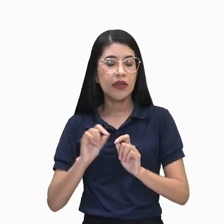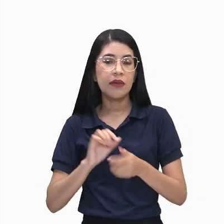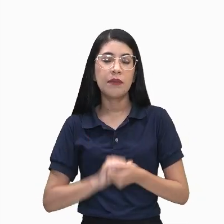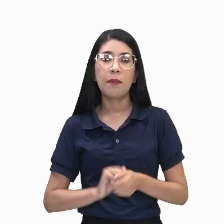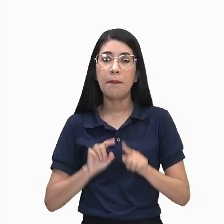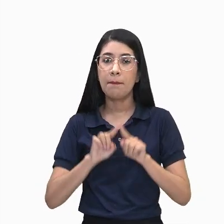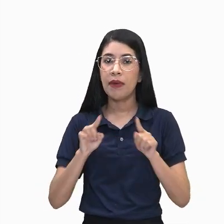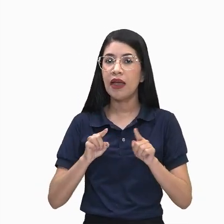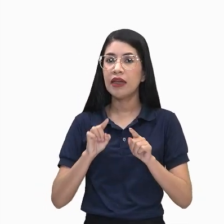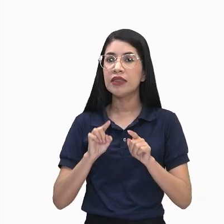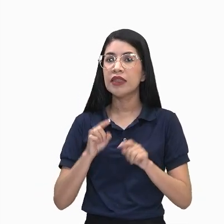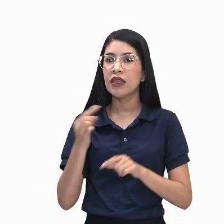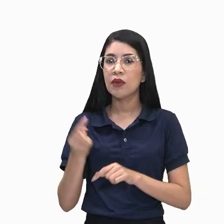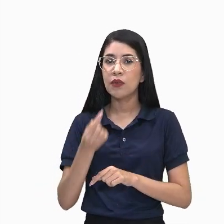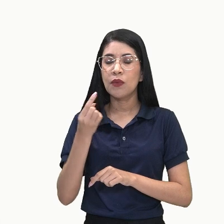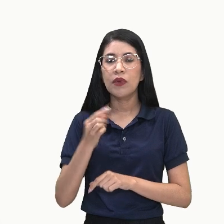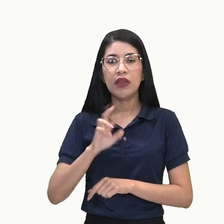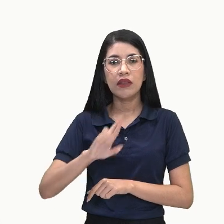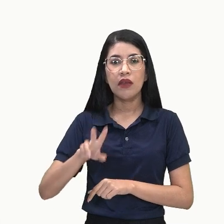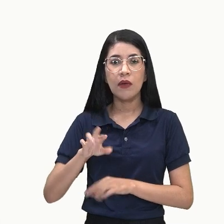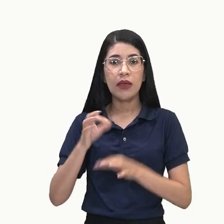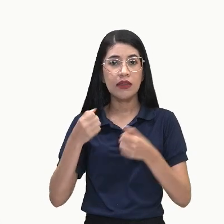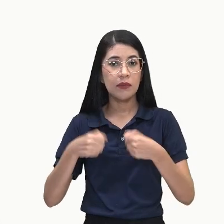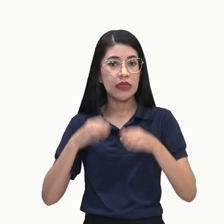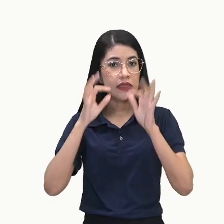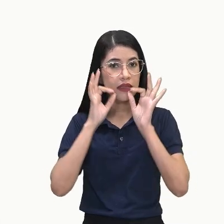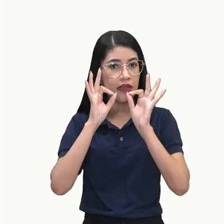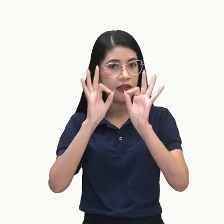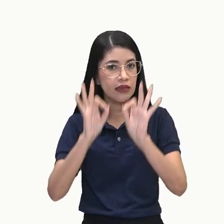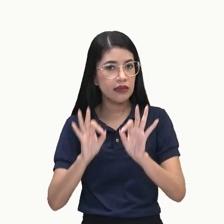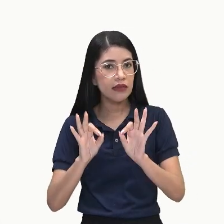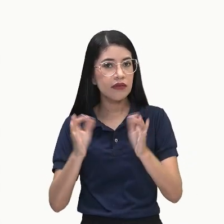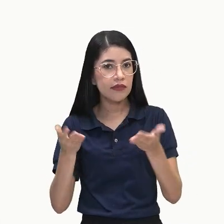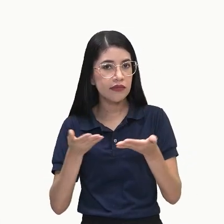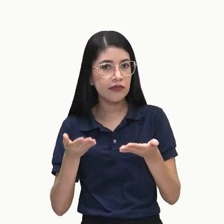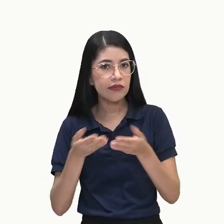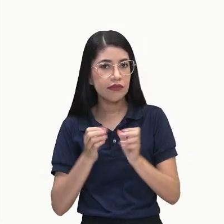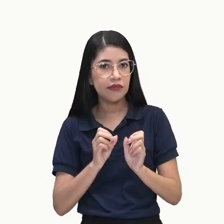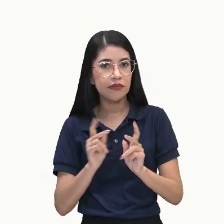exceção, e aí, atenção aqui para vocês, ó.